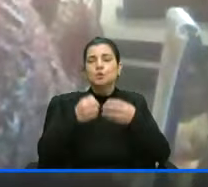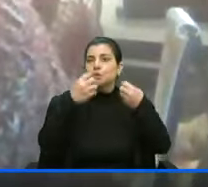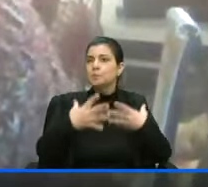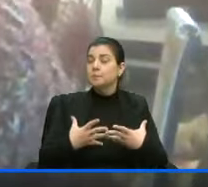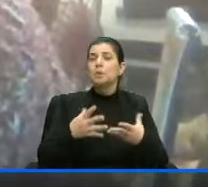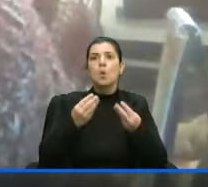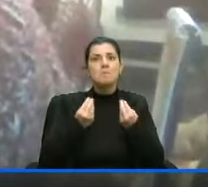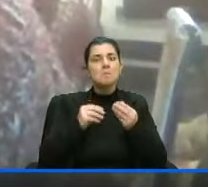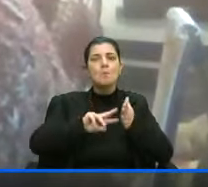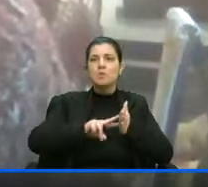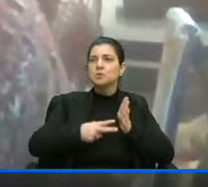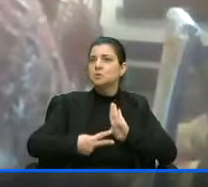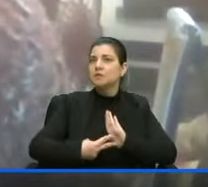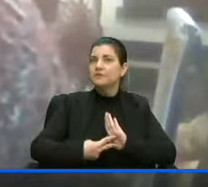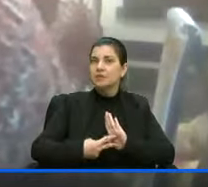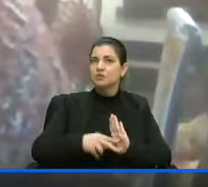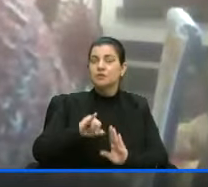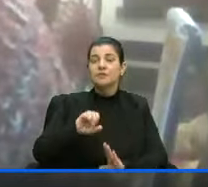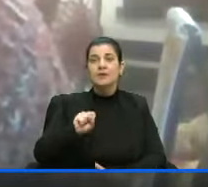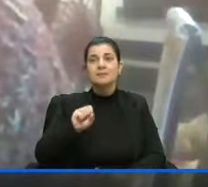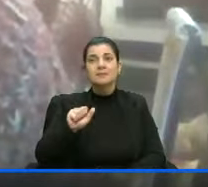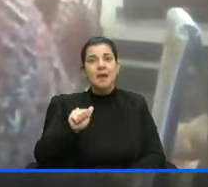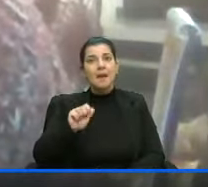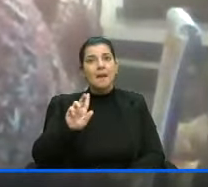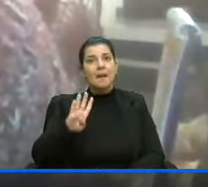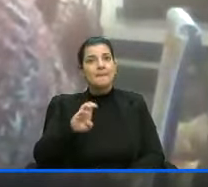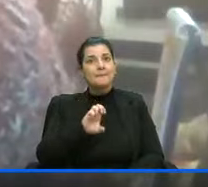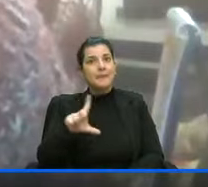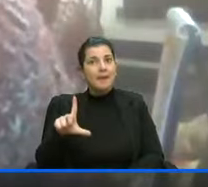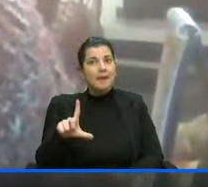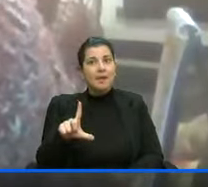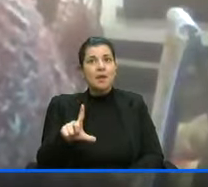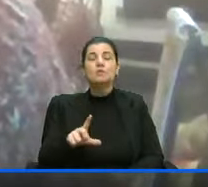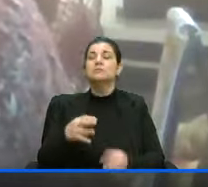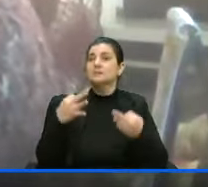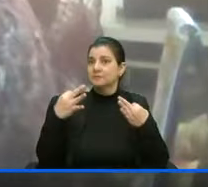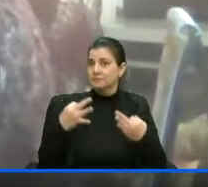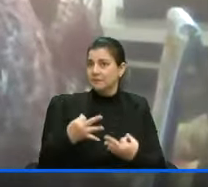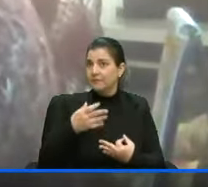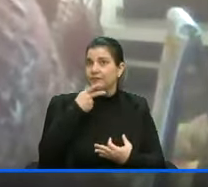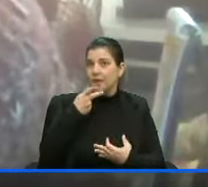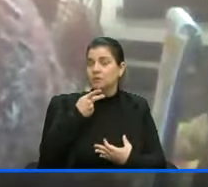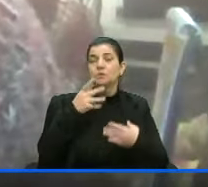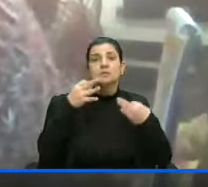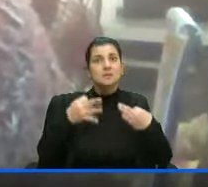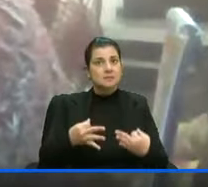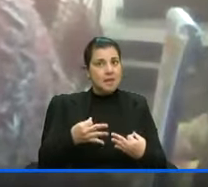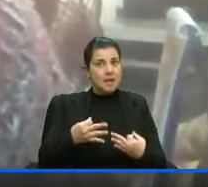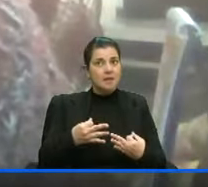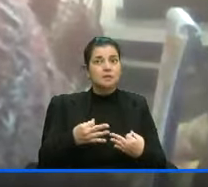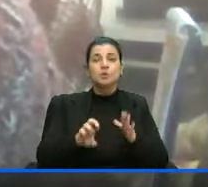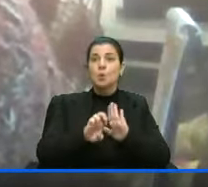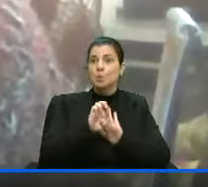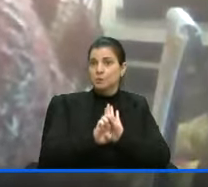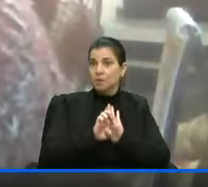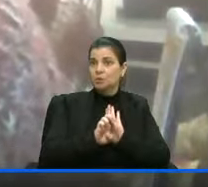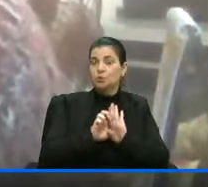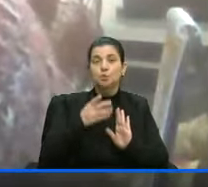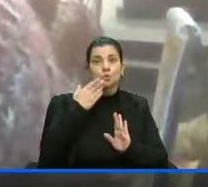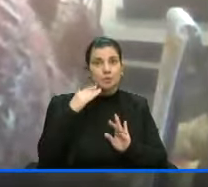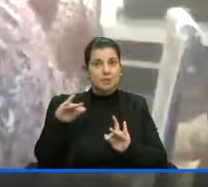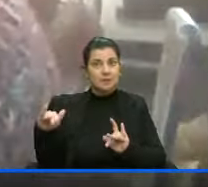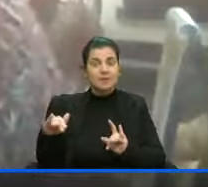a Isabel Medeiros, que há pouco era presidenta do conselho, está dizendo isso é correto. O Estatuto da Criança fala que tem que ser